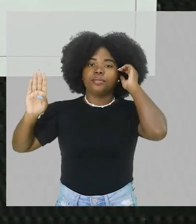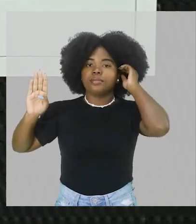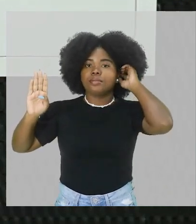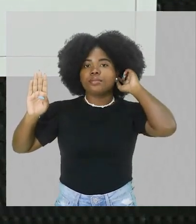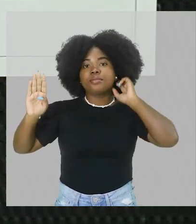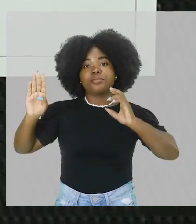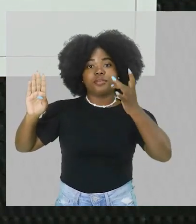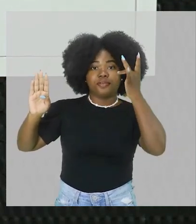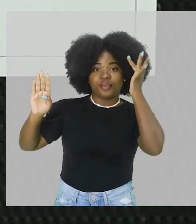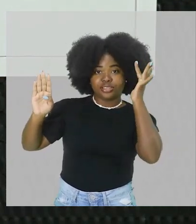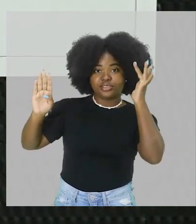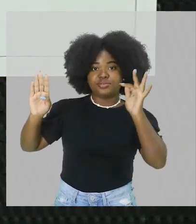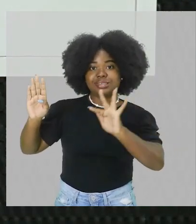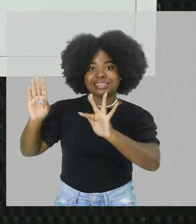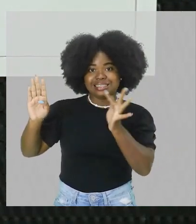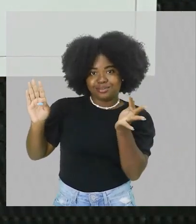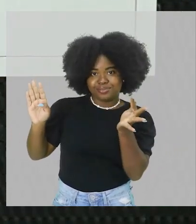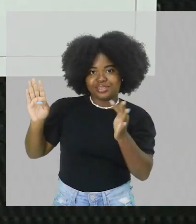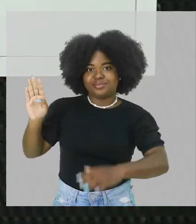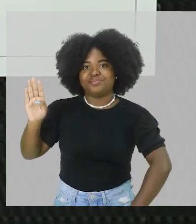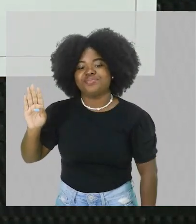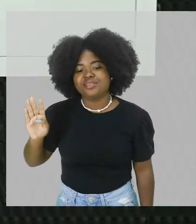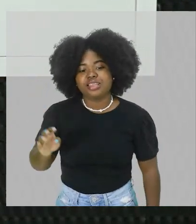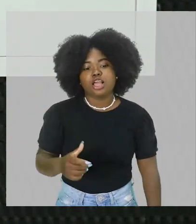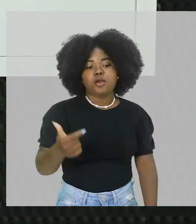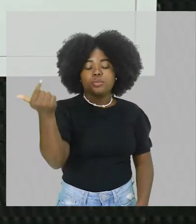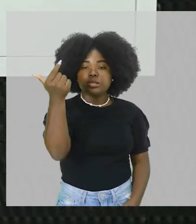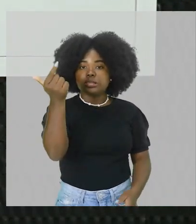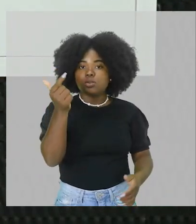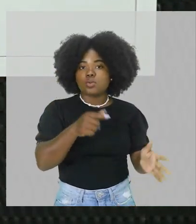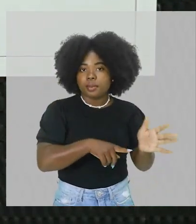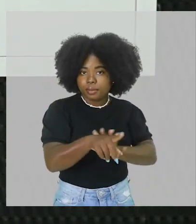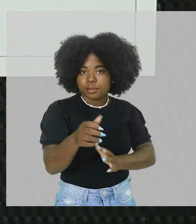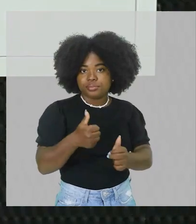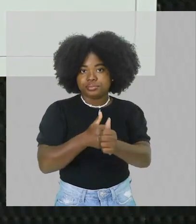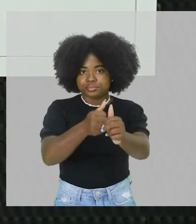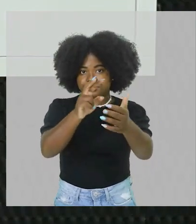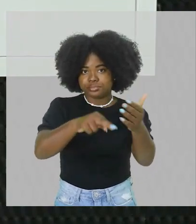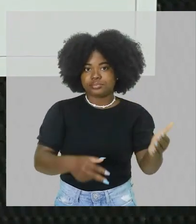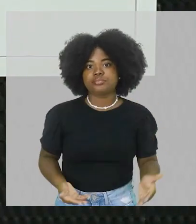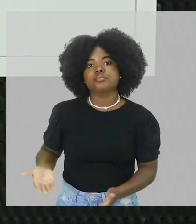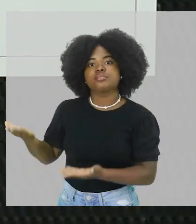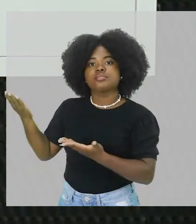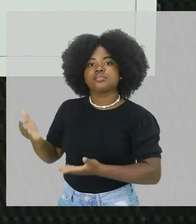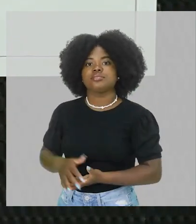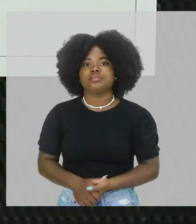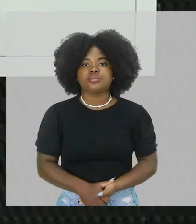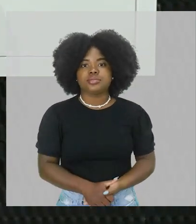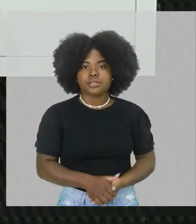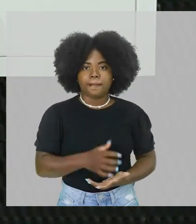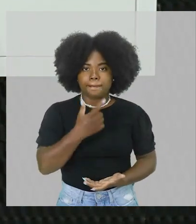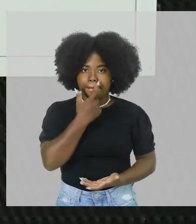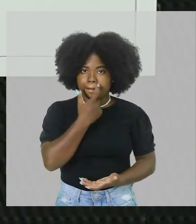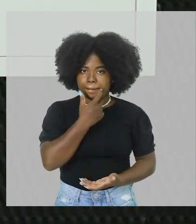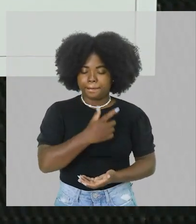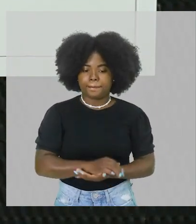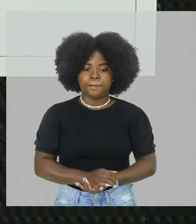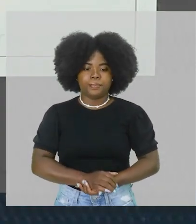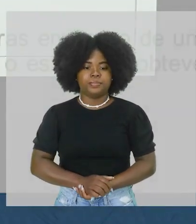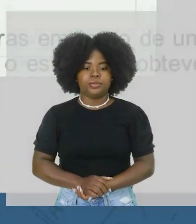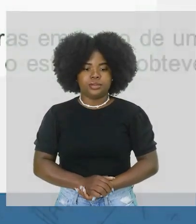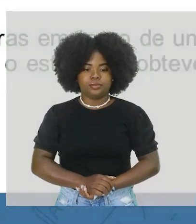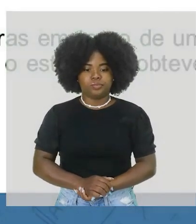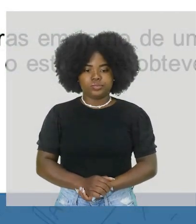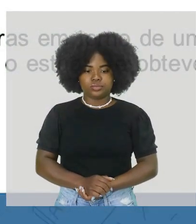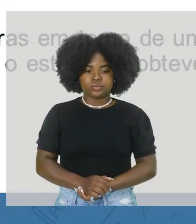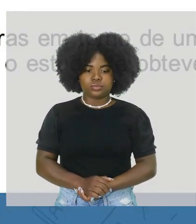como é fácil? Ok? Então vamos para a questão 2, né? A questão 2 diz o seguinte, ó. Para